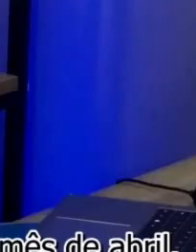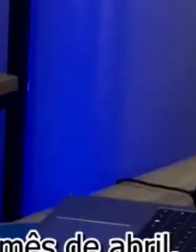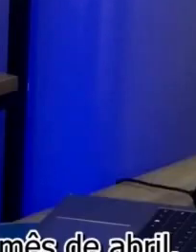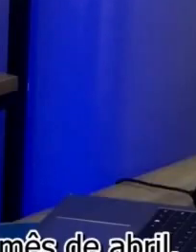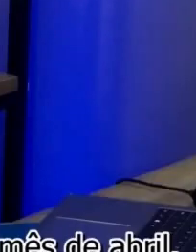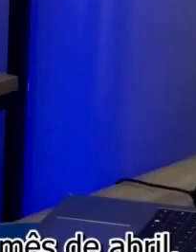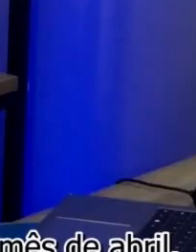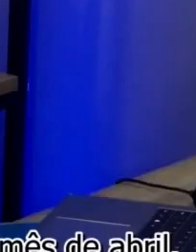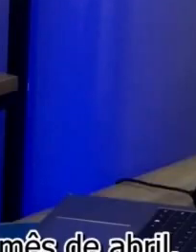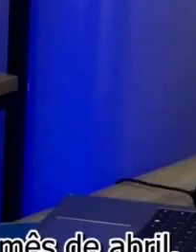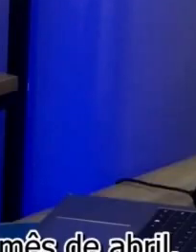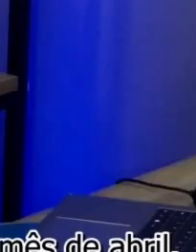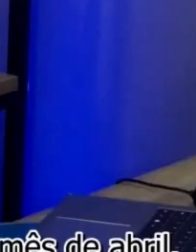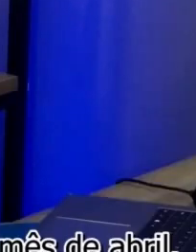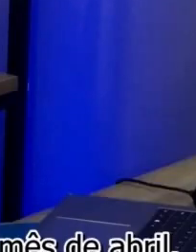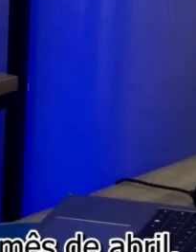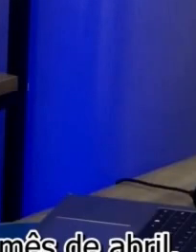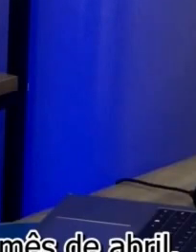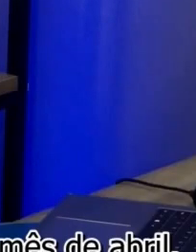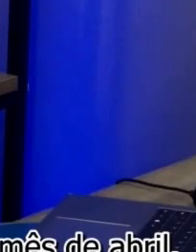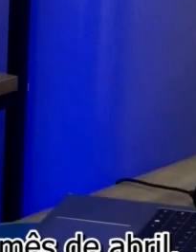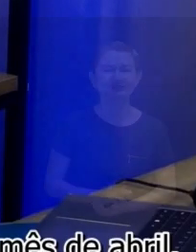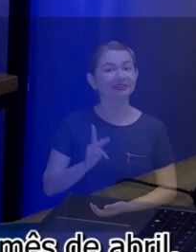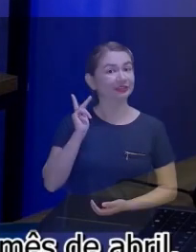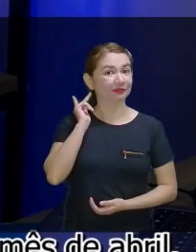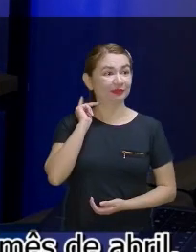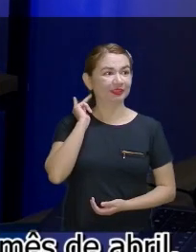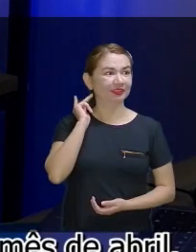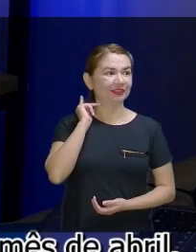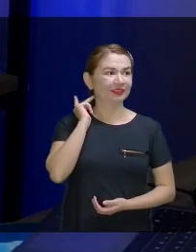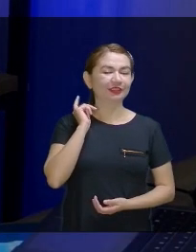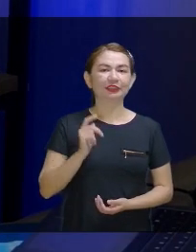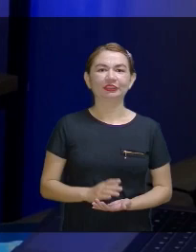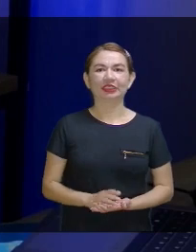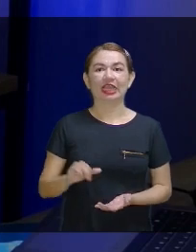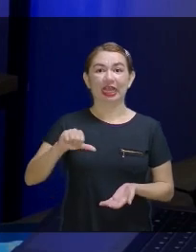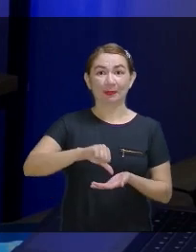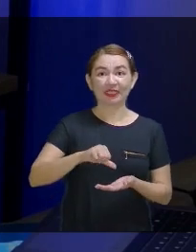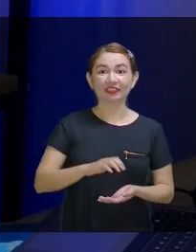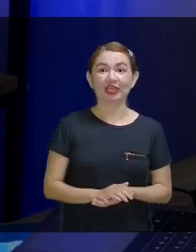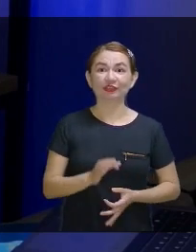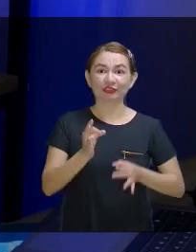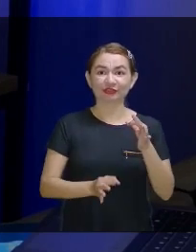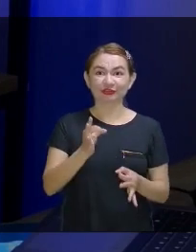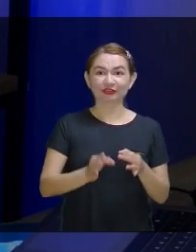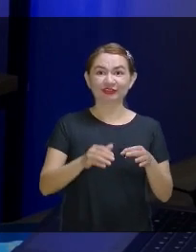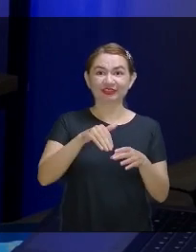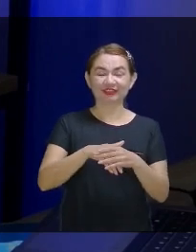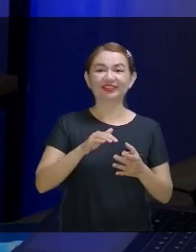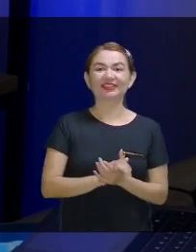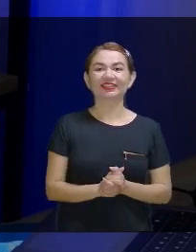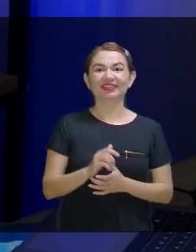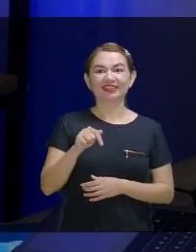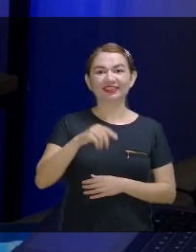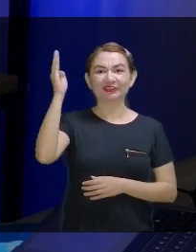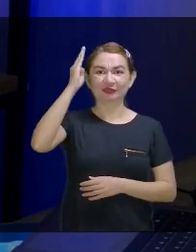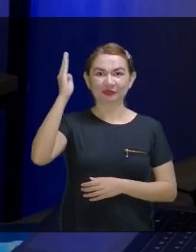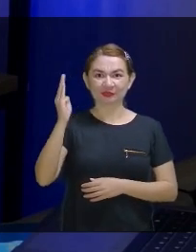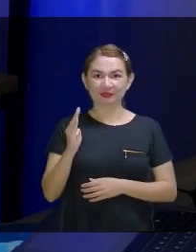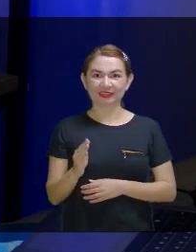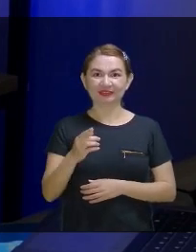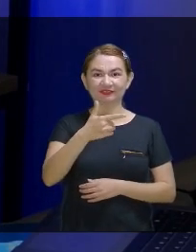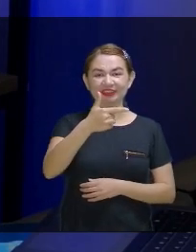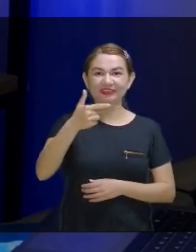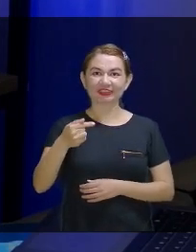Belo Horizonte se tornou a capital da Justiça Eleitoral neste mês de abril, quando reuniu aqui Foco no apresentador Orion Teixeira. Tribunais regionais eleitorais